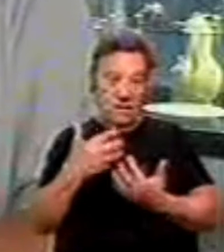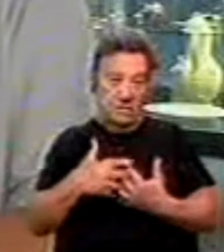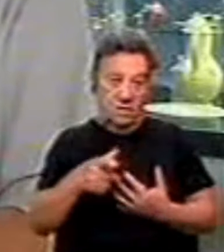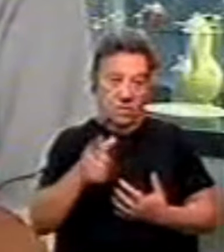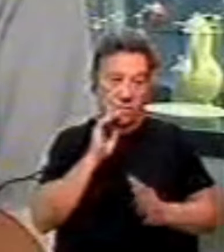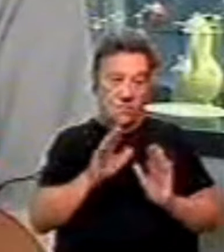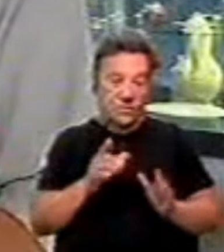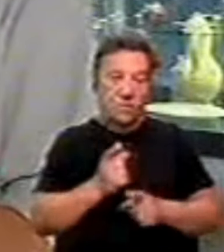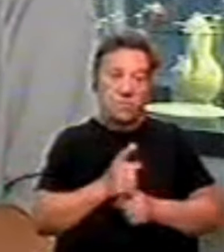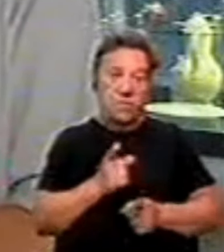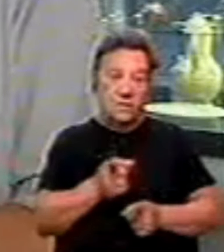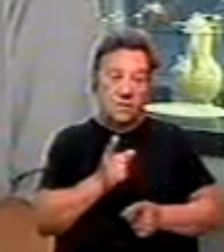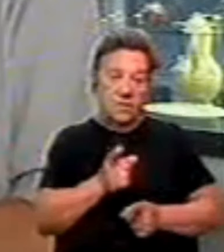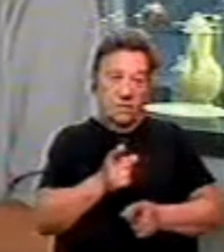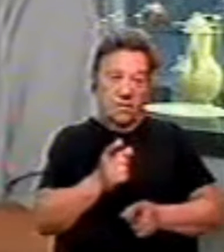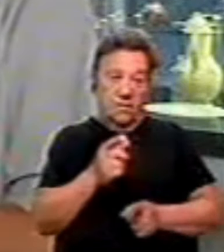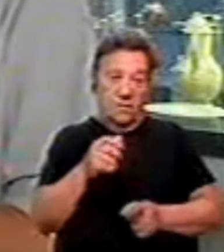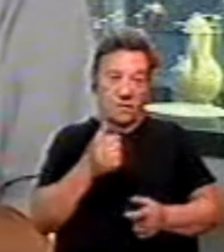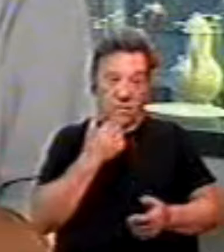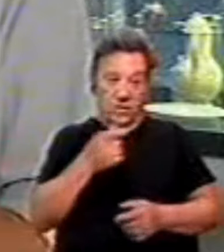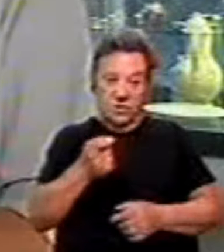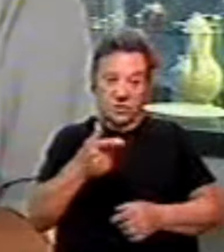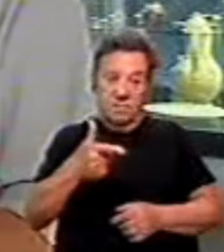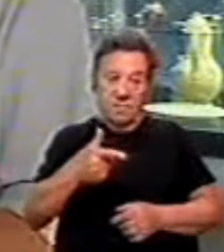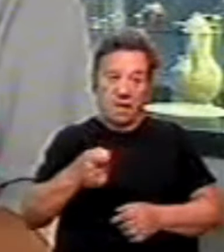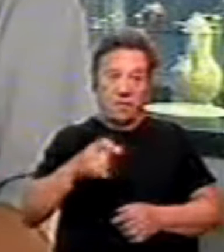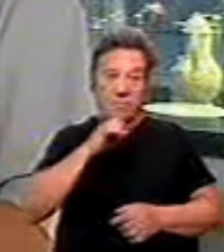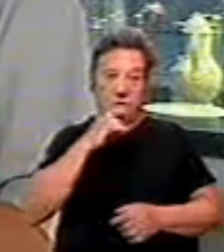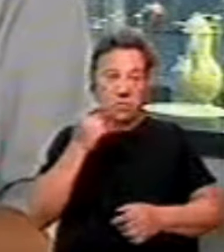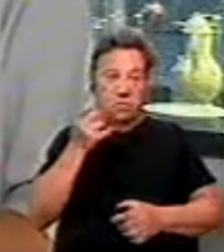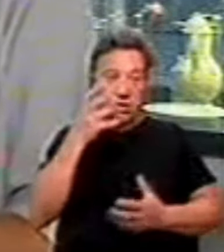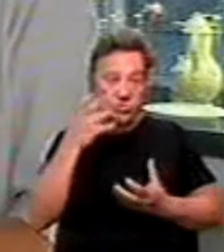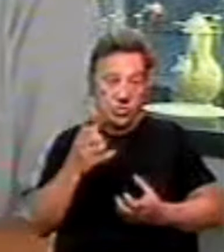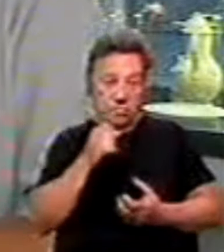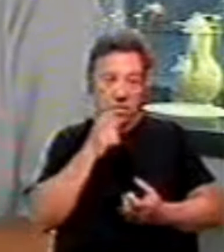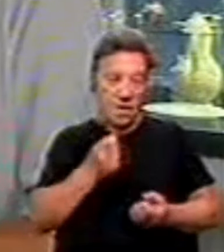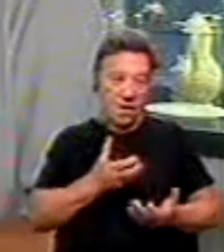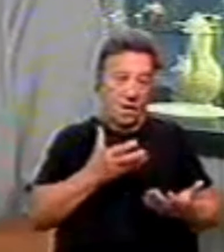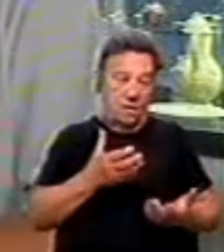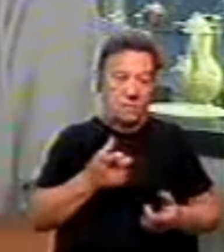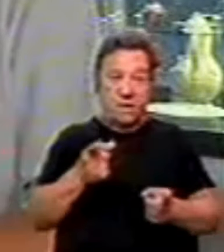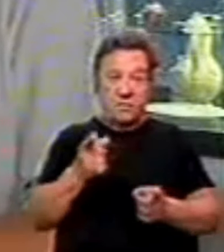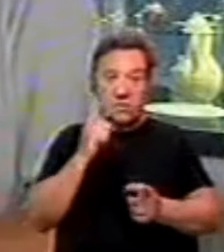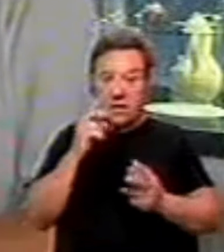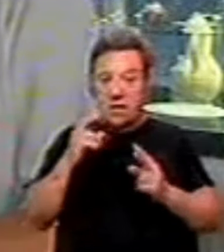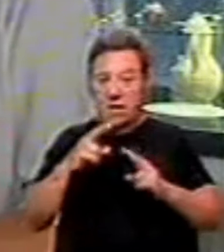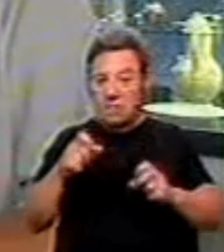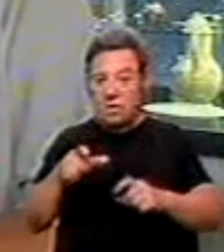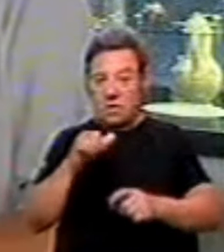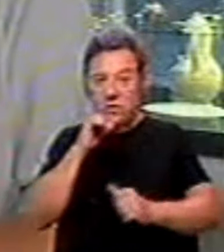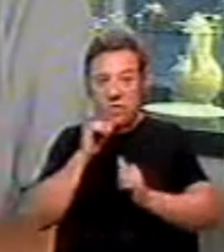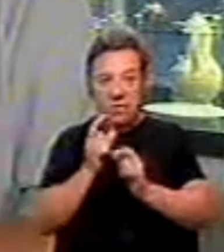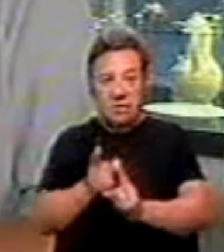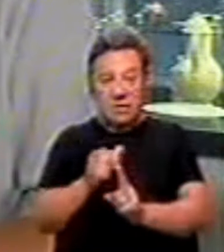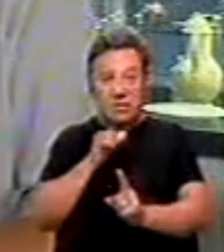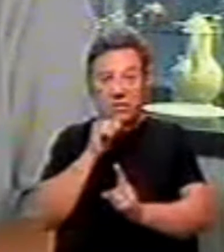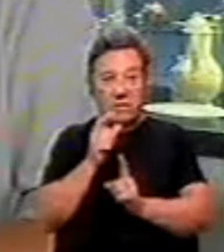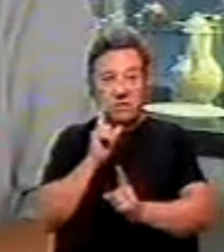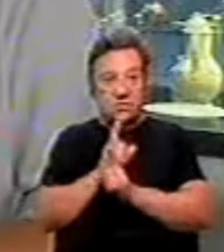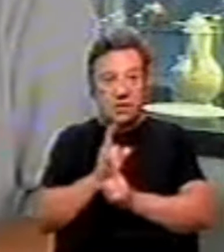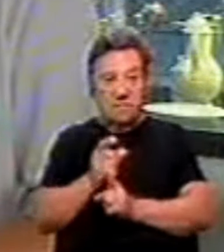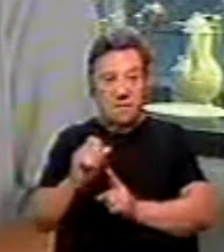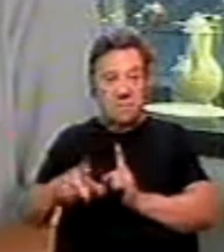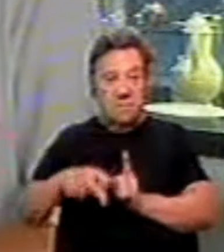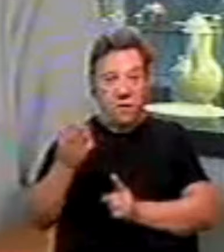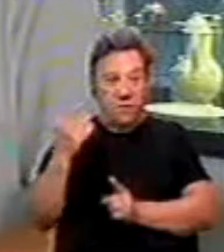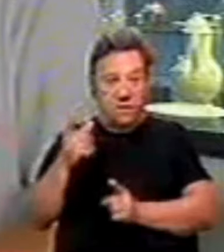nesta exposição, porque o esmalte podia ser mais escuro, eventualmente mais claro, mas eles apuraram esta tonalidade, porque era a tonalidade que estava